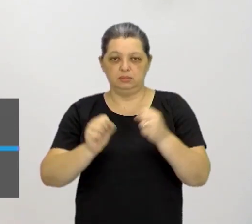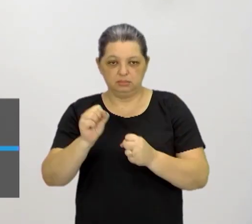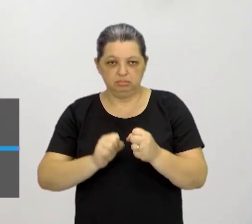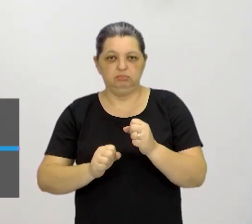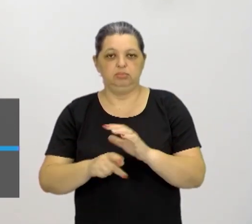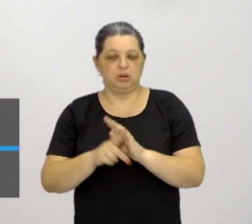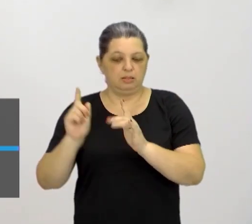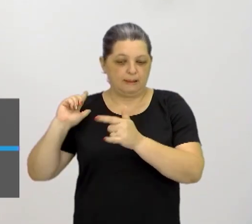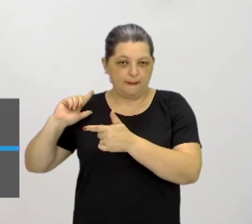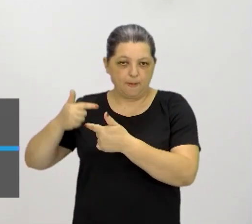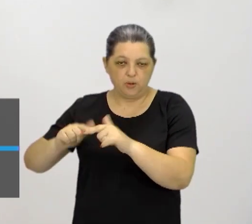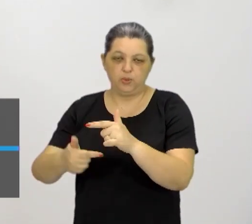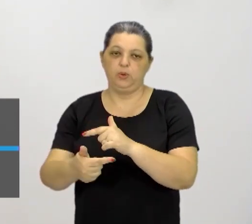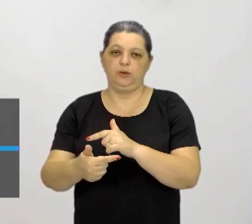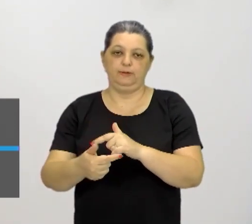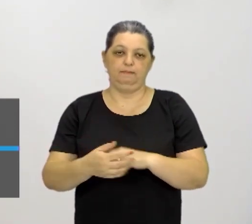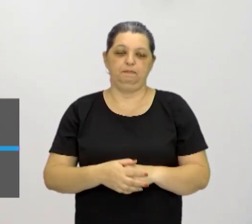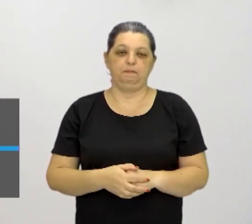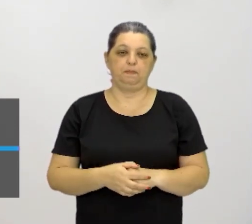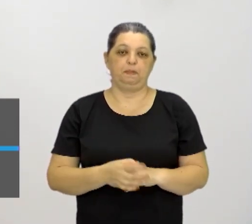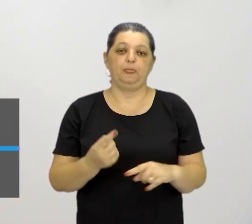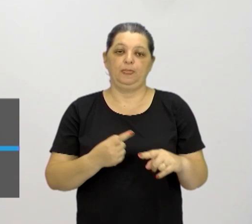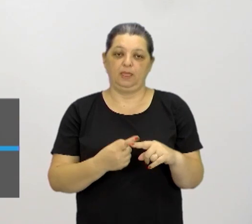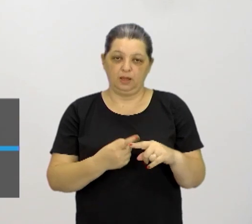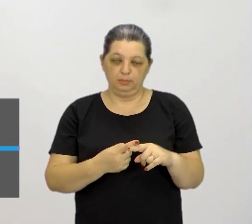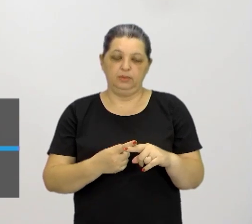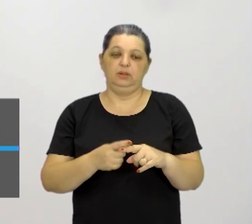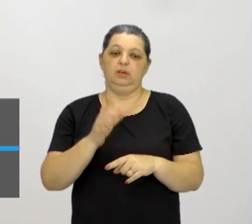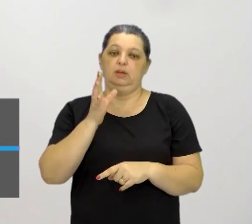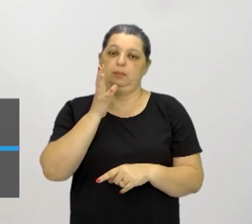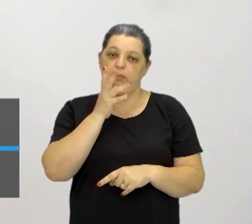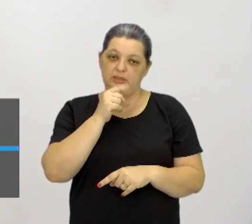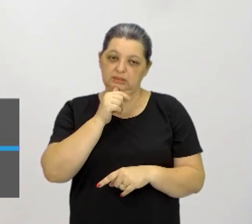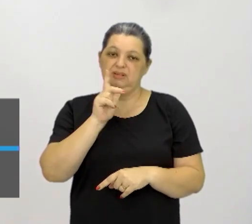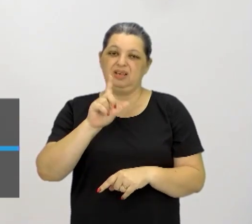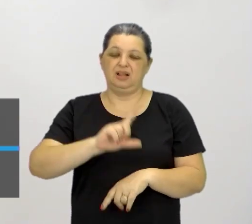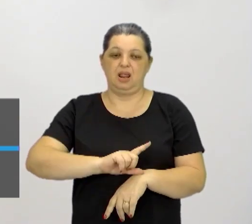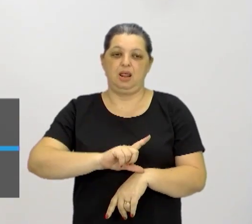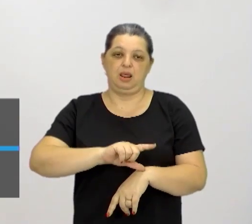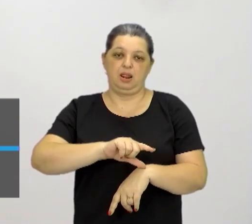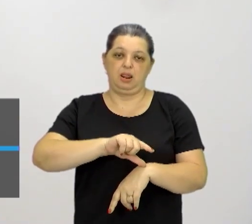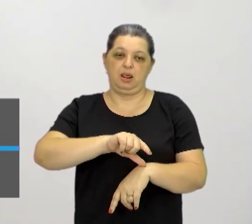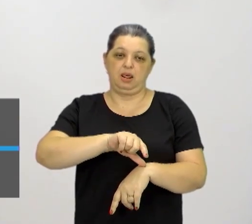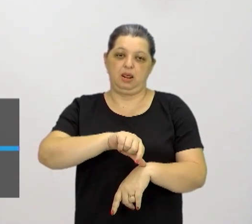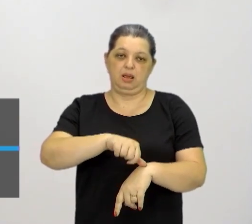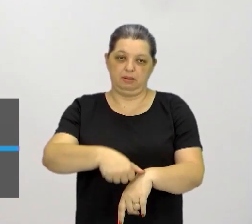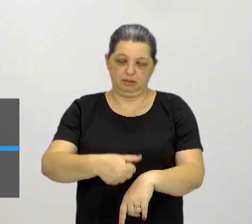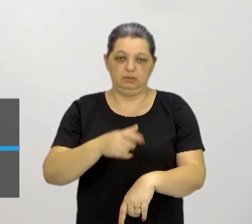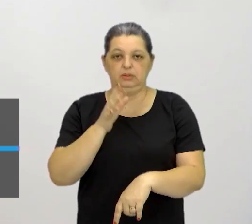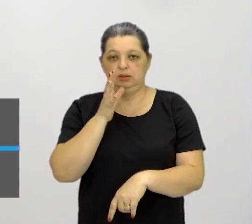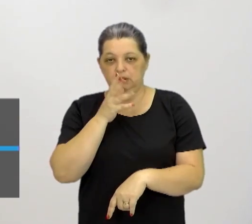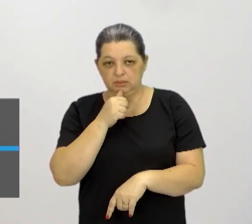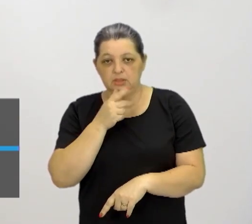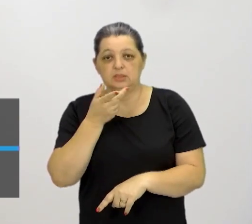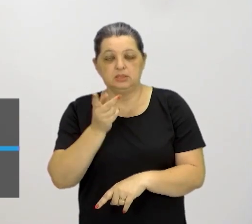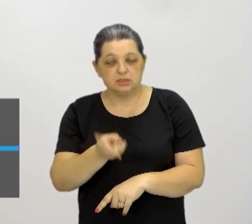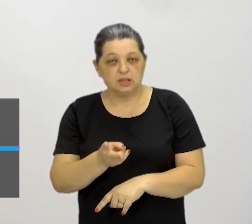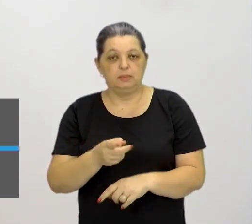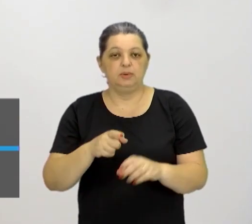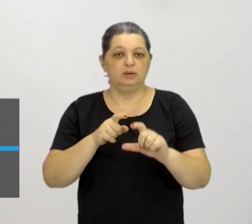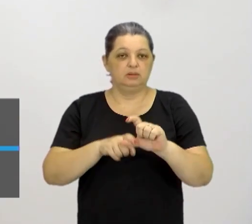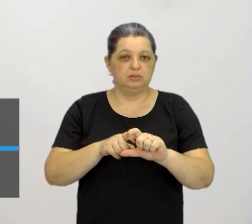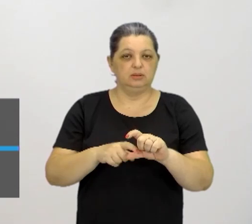né? O Brasil ele se industrializa bem mais tarde. Nós ficamos um longo período aí dependendo economicamente